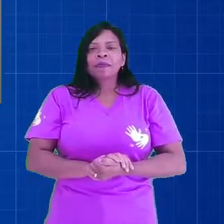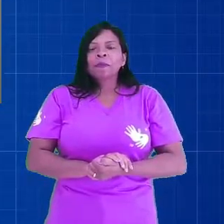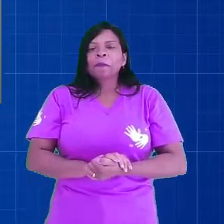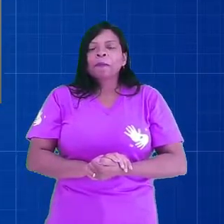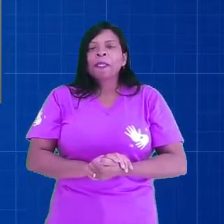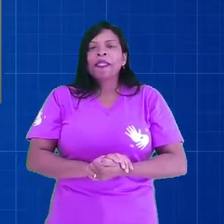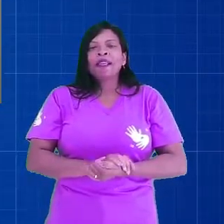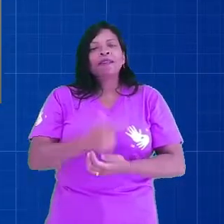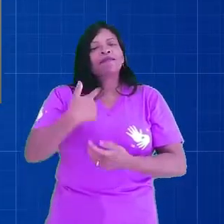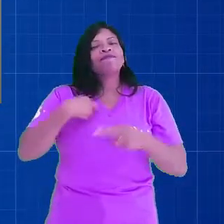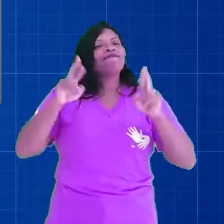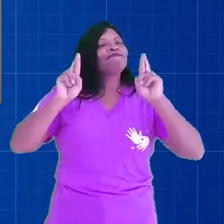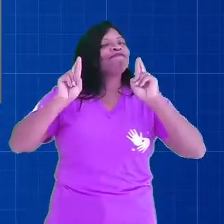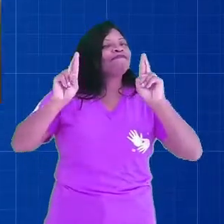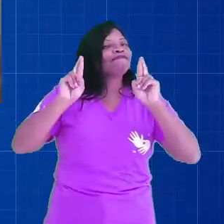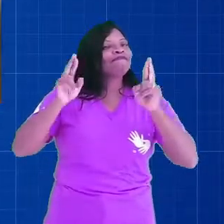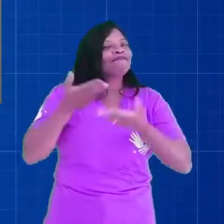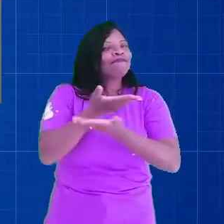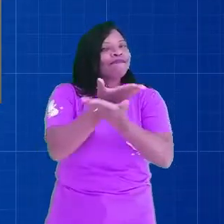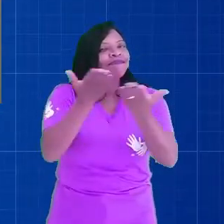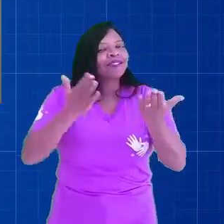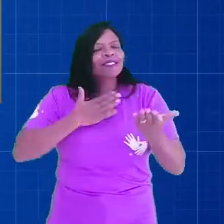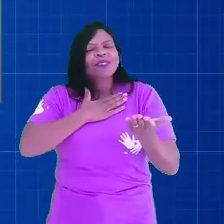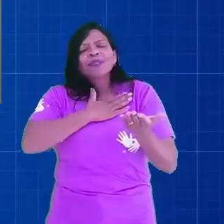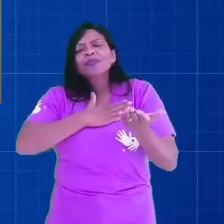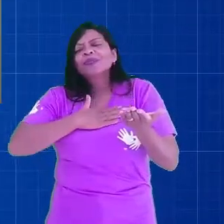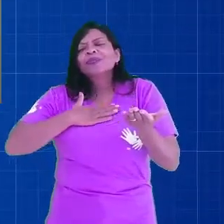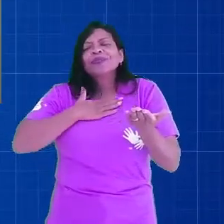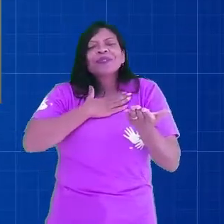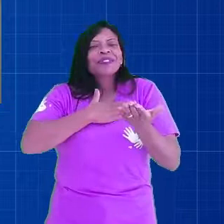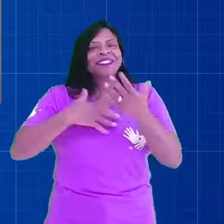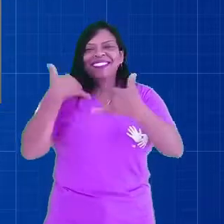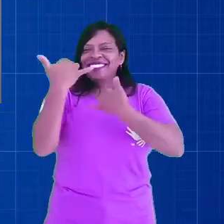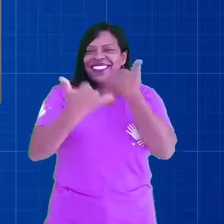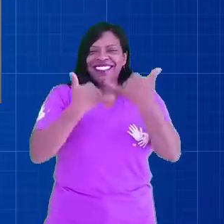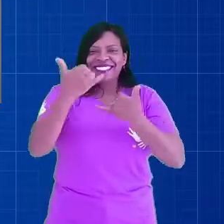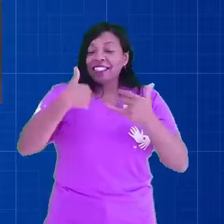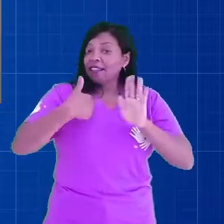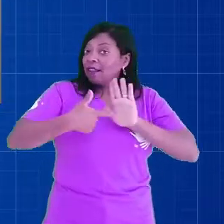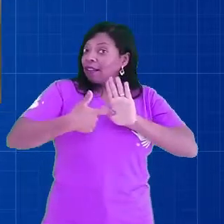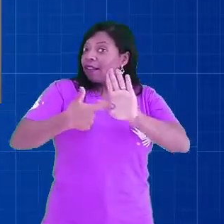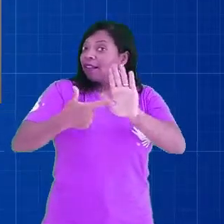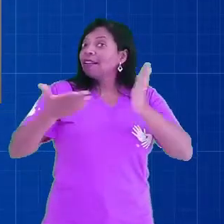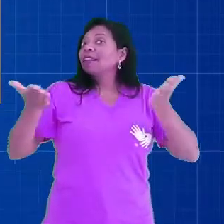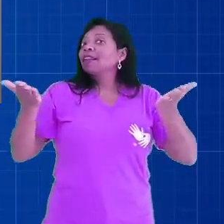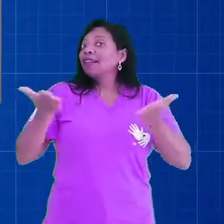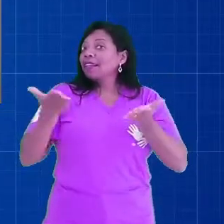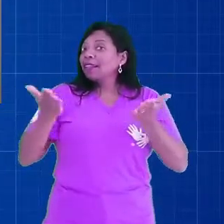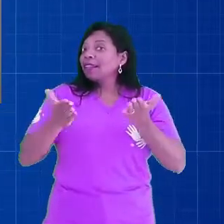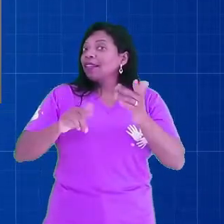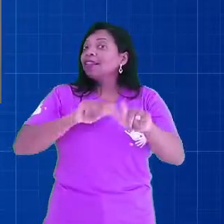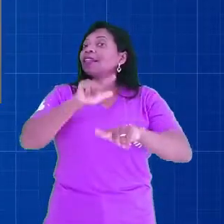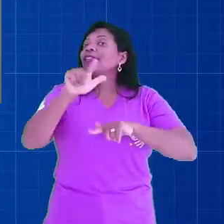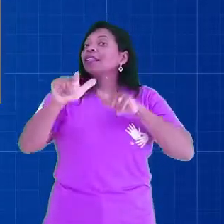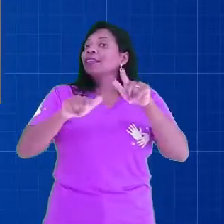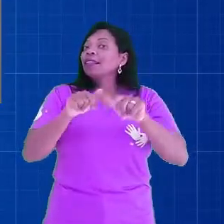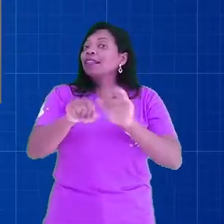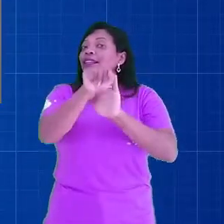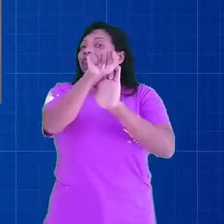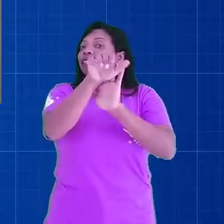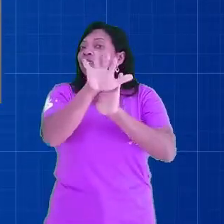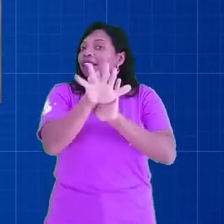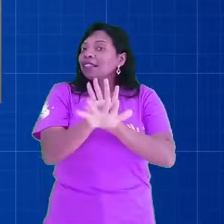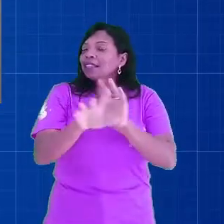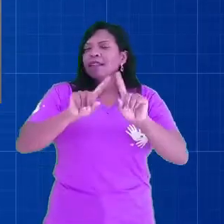Eu espero que vocês tenham gostado muito das brincadeiras que eu coloquei hoje para a gente trabalhar as sombras,